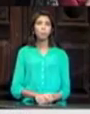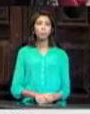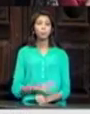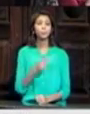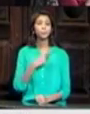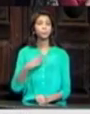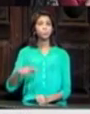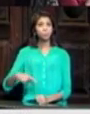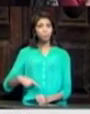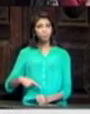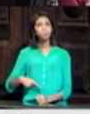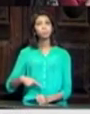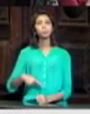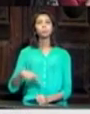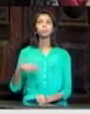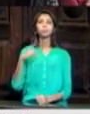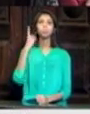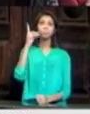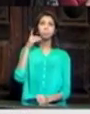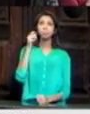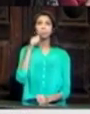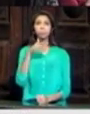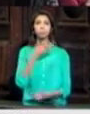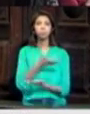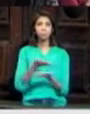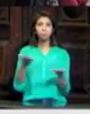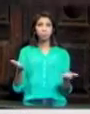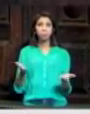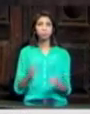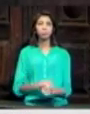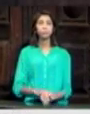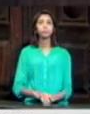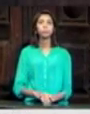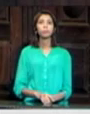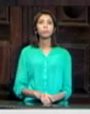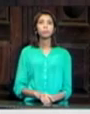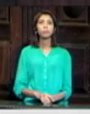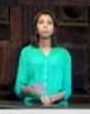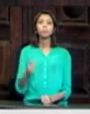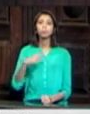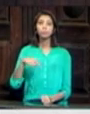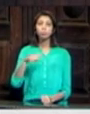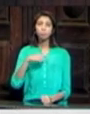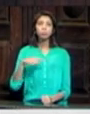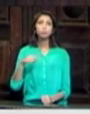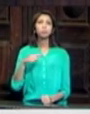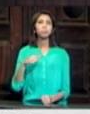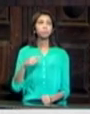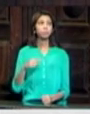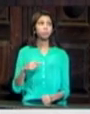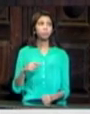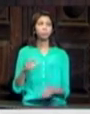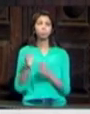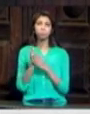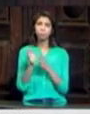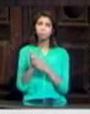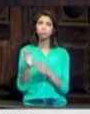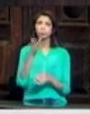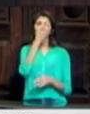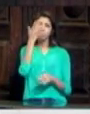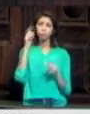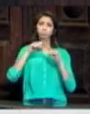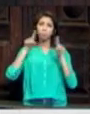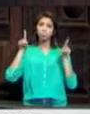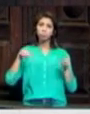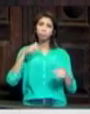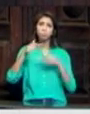Senhor presidente, senhoras e senhores deputados, quero saudar aqui os servidores da Polícia Militar, da Polícia Civil, que ocupam